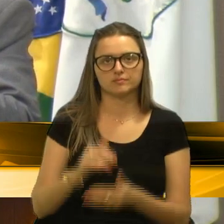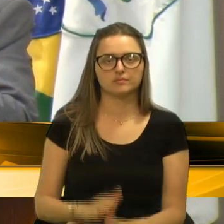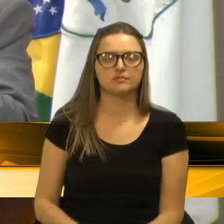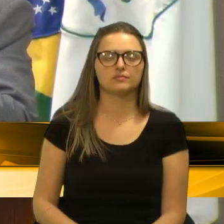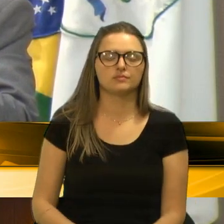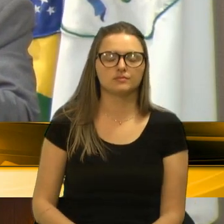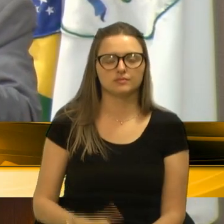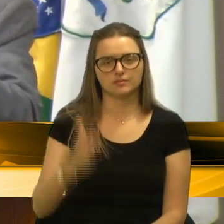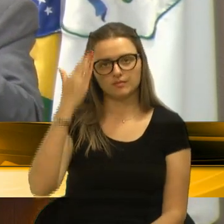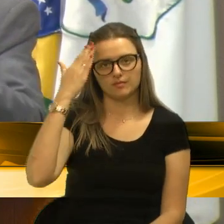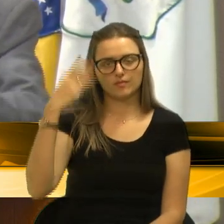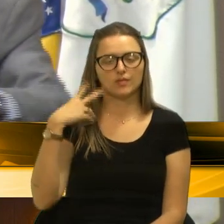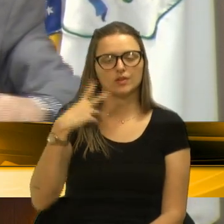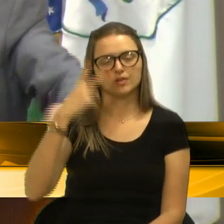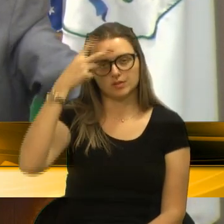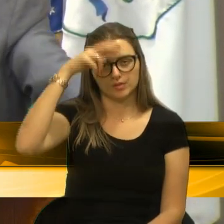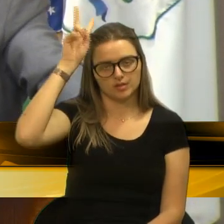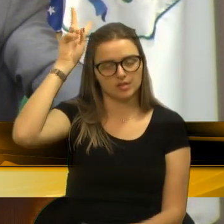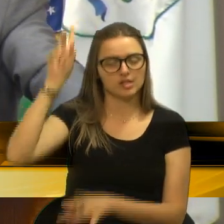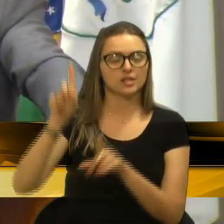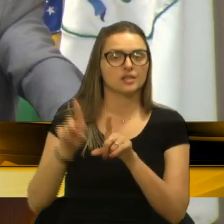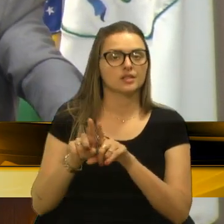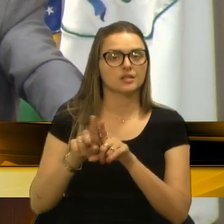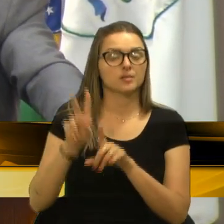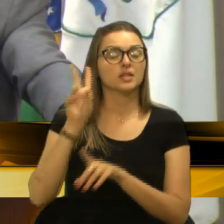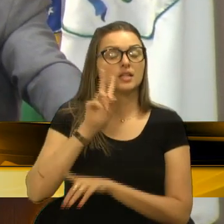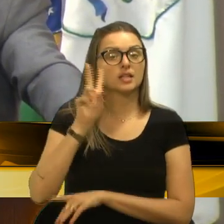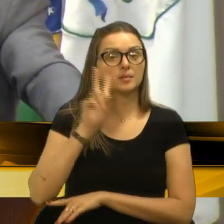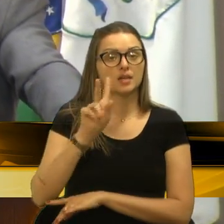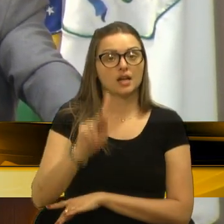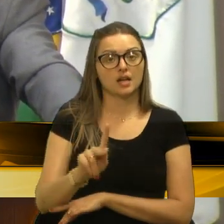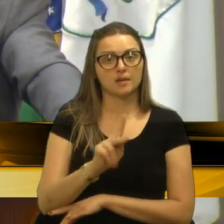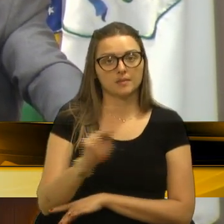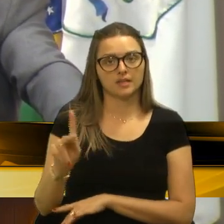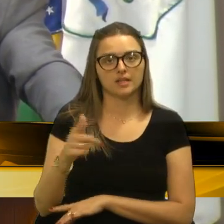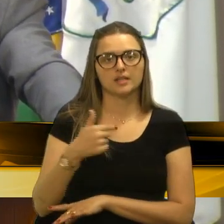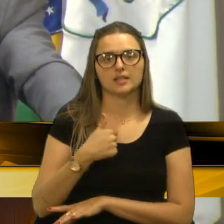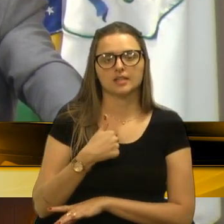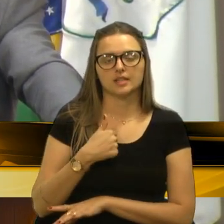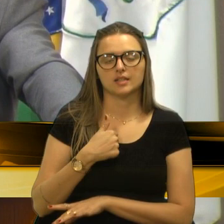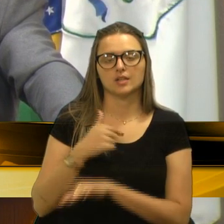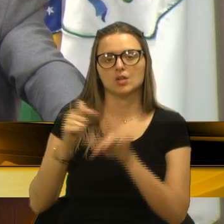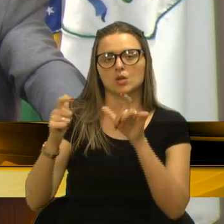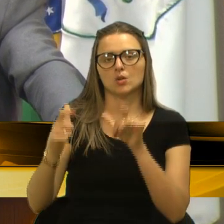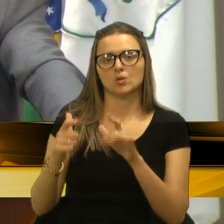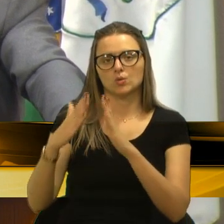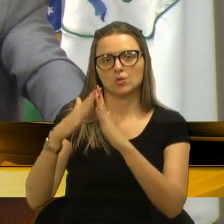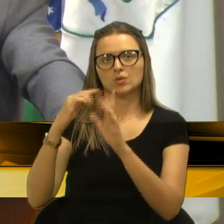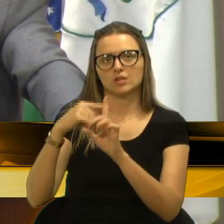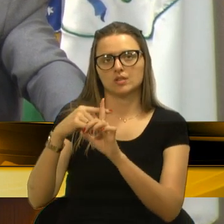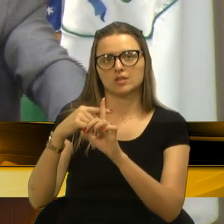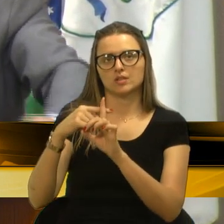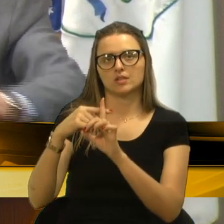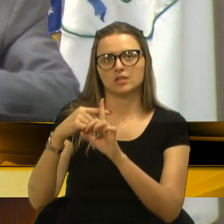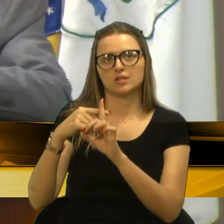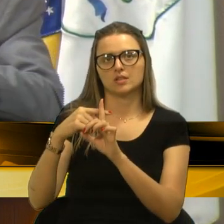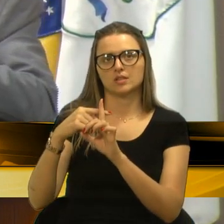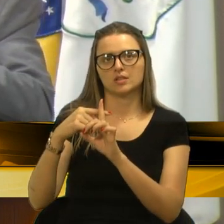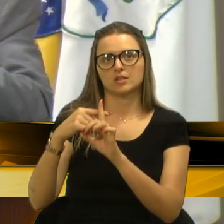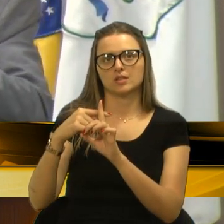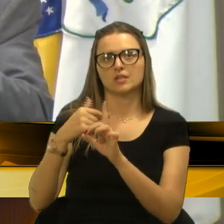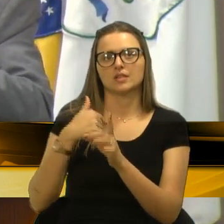obrigado, vereador S. E também lembrar que foi a paróquia onde nós celebramos o